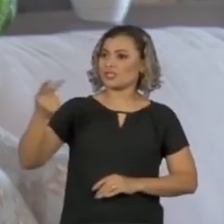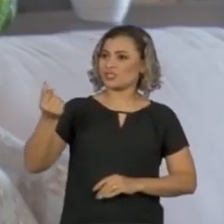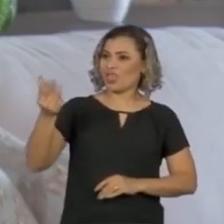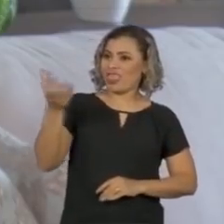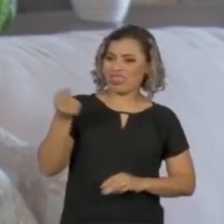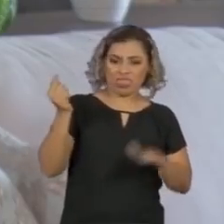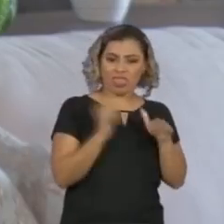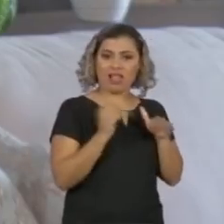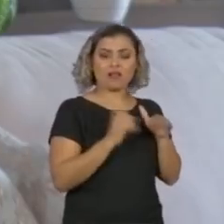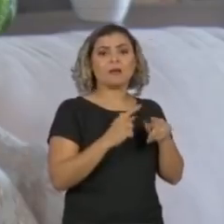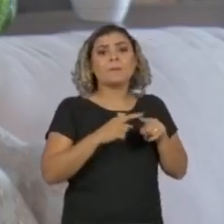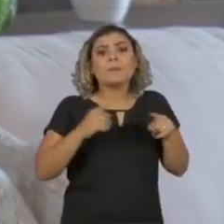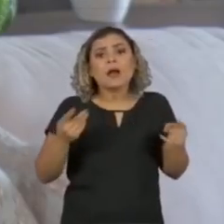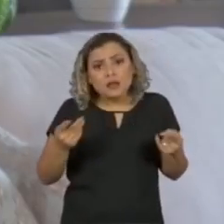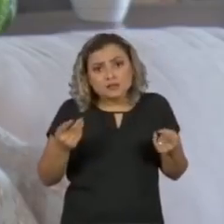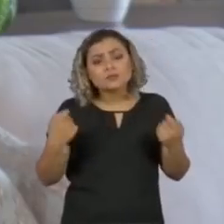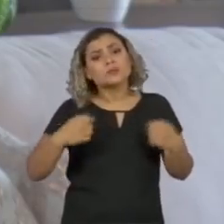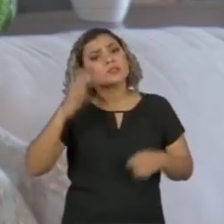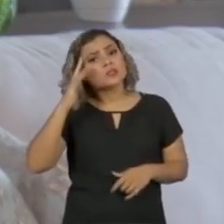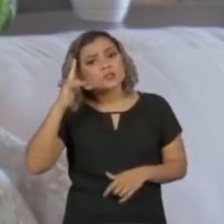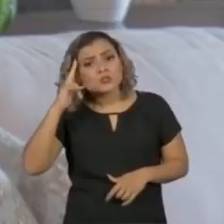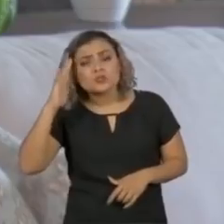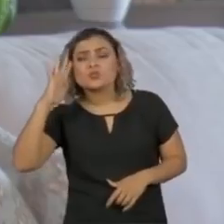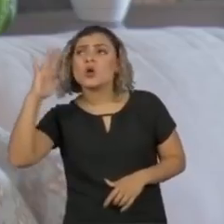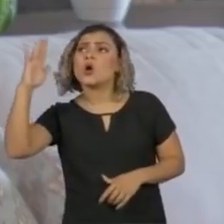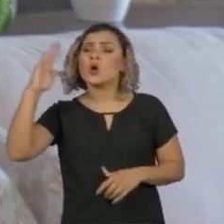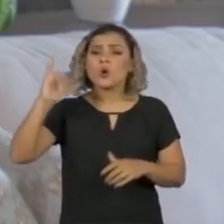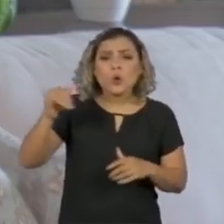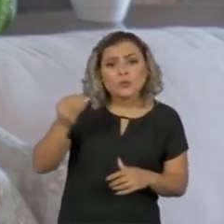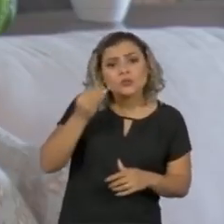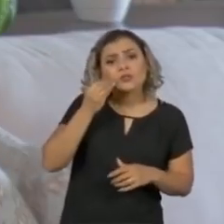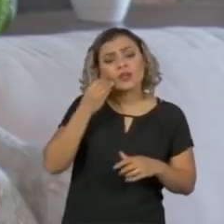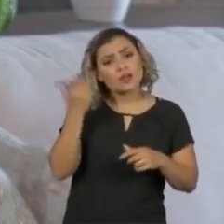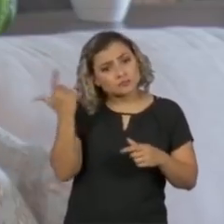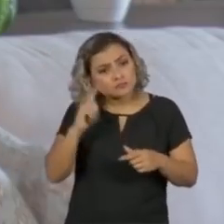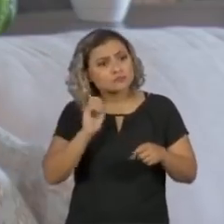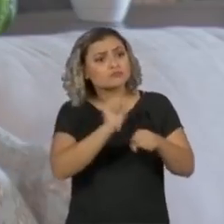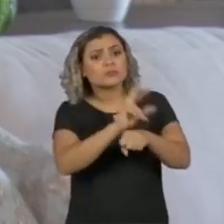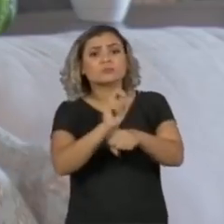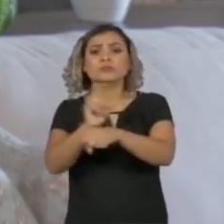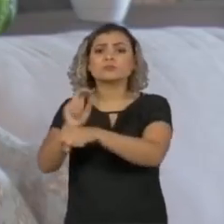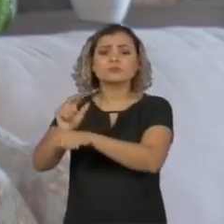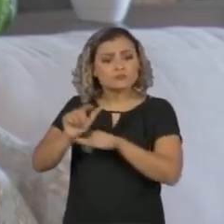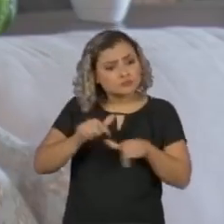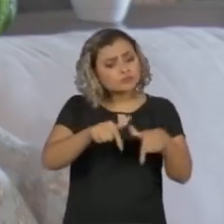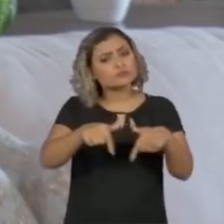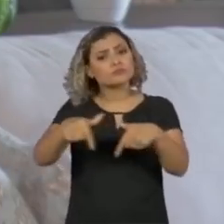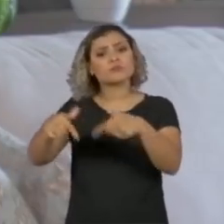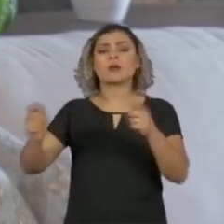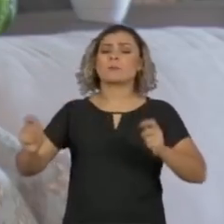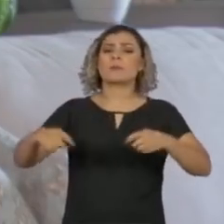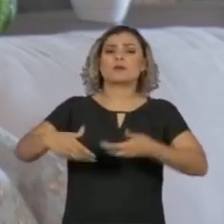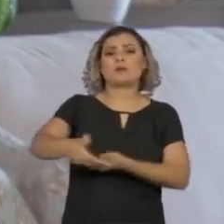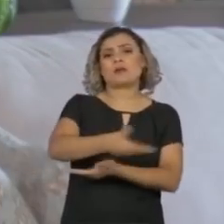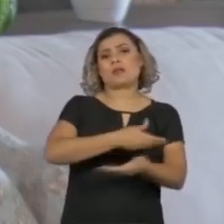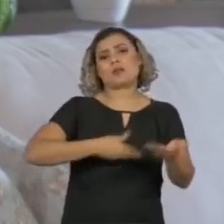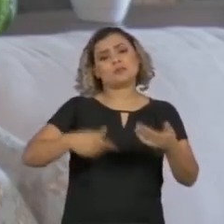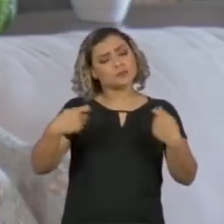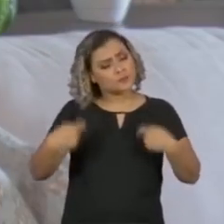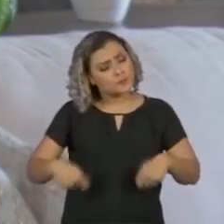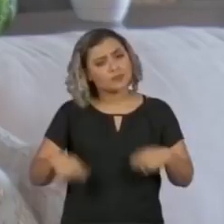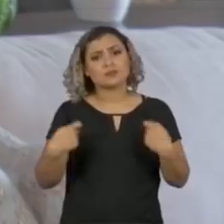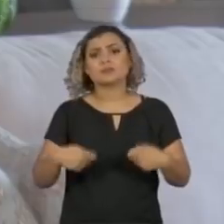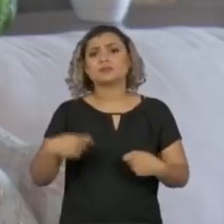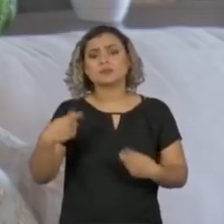não fizer uma previdência de sonhos, oportunidades e construir essa capacidade de relação. No dia